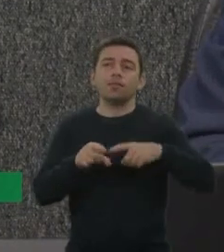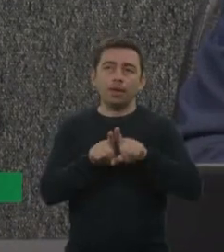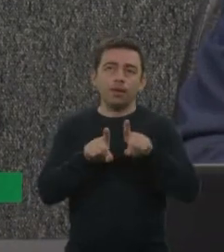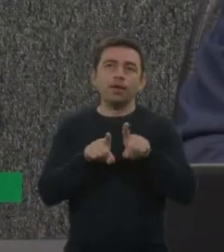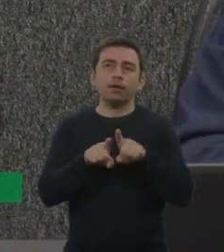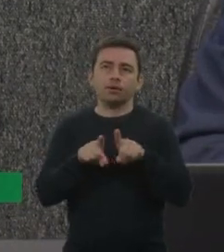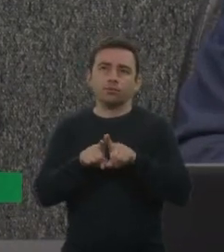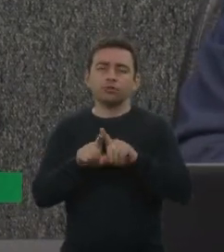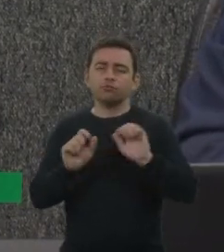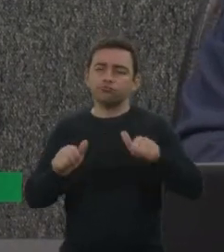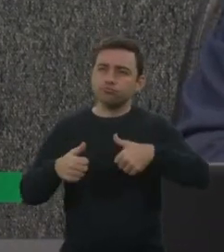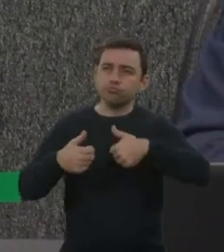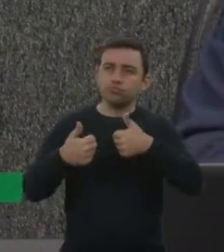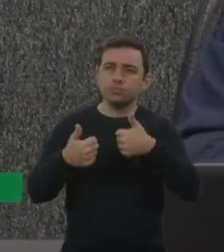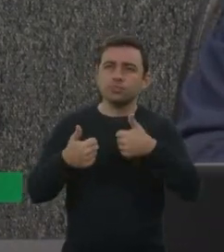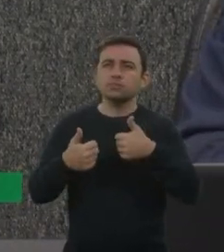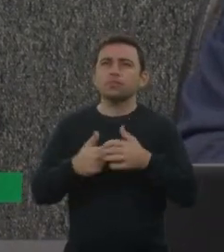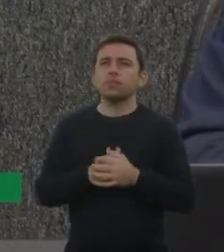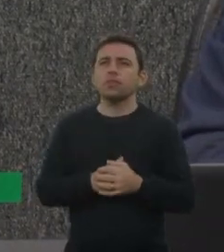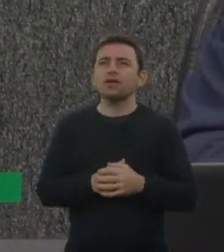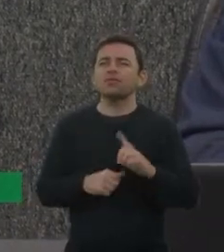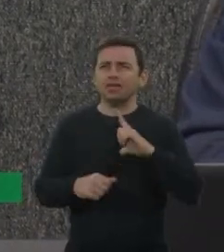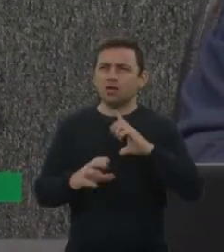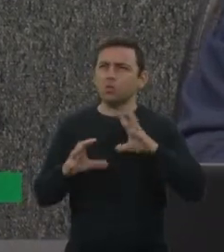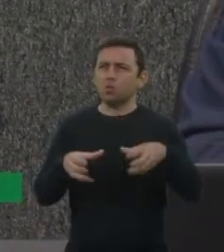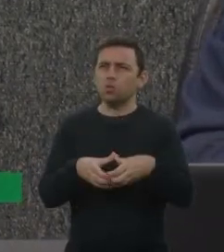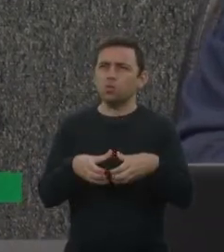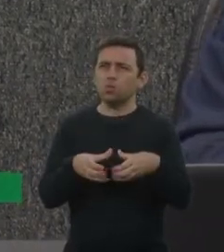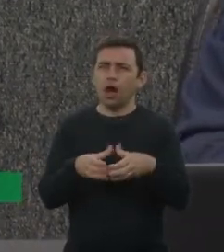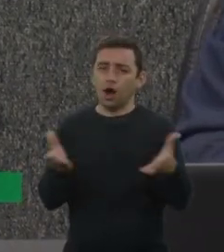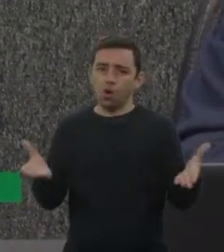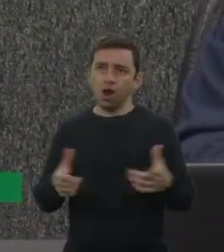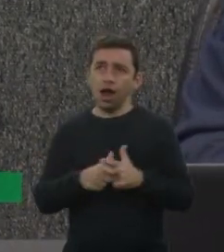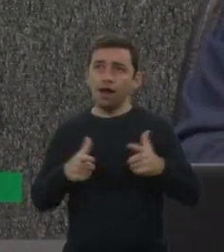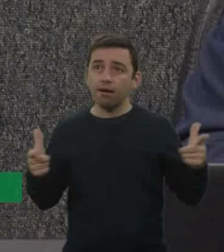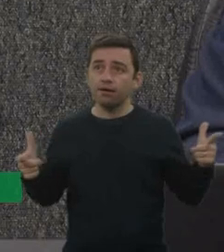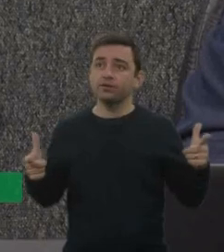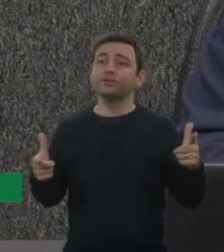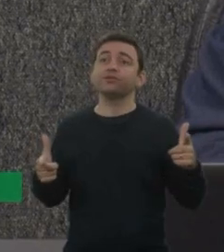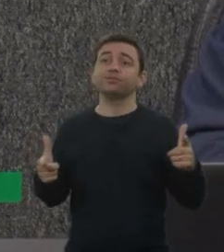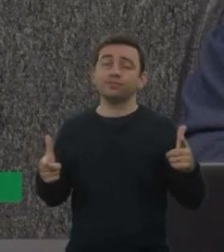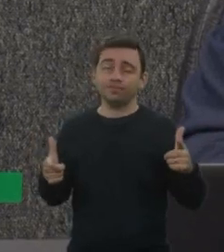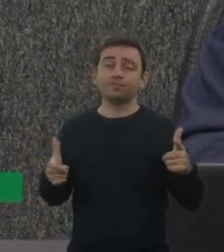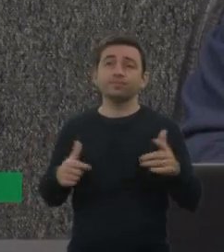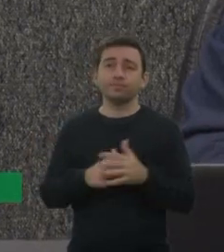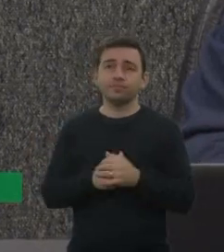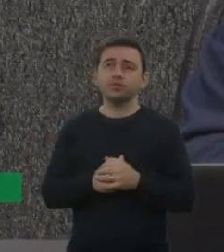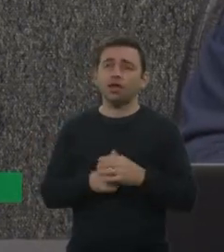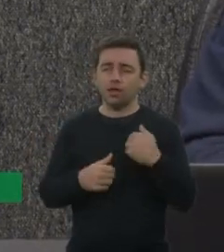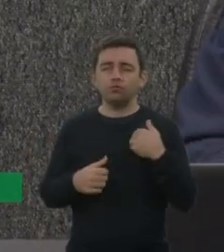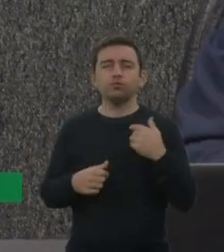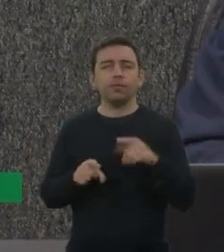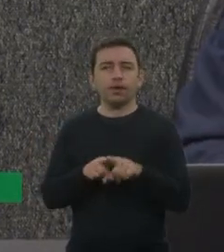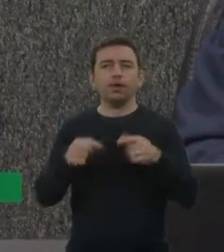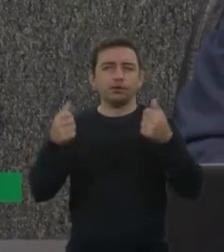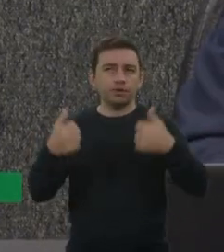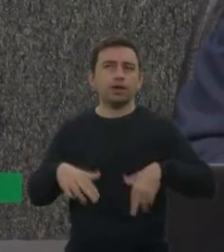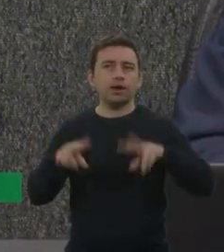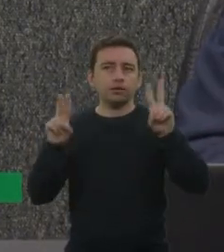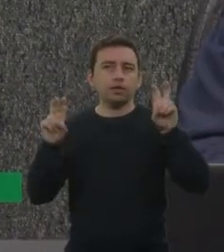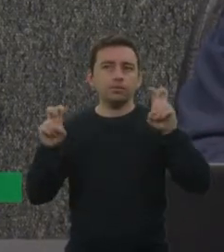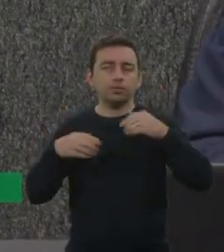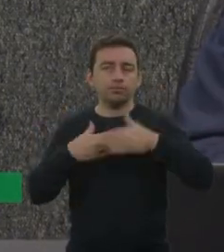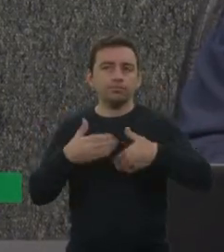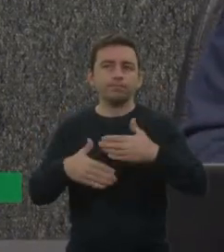Mas não podemos esquecer que estamos aí com um grupo gigantesco. E aí eu quero pautar esse assunto também. Nós